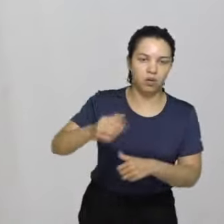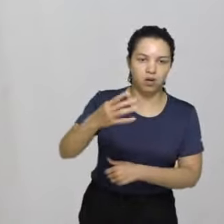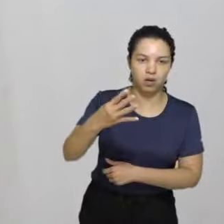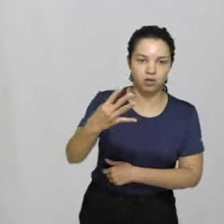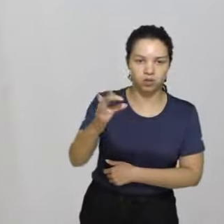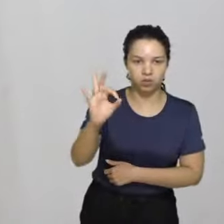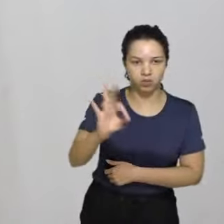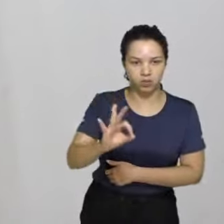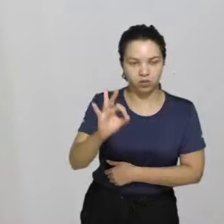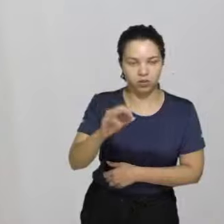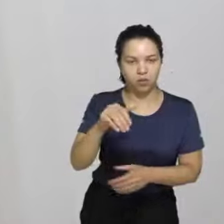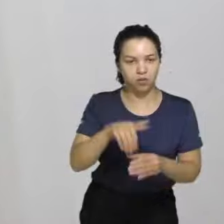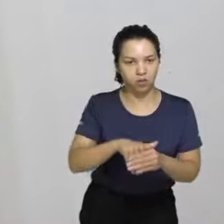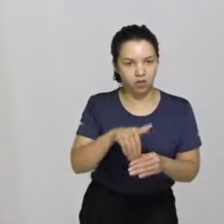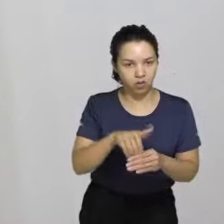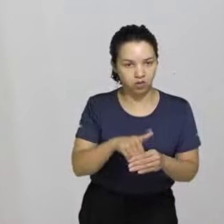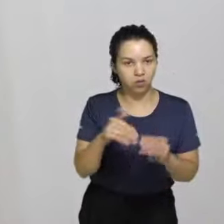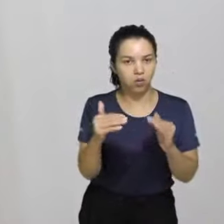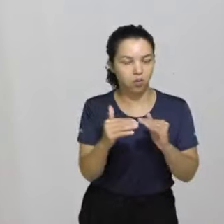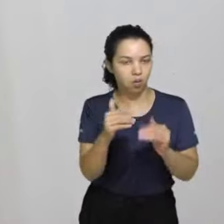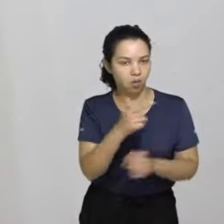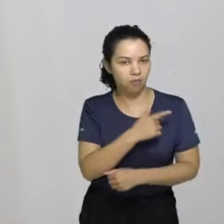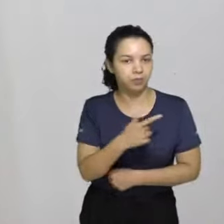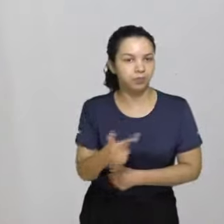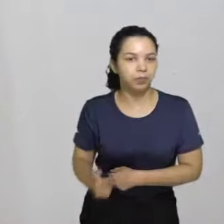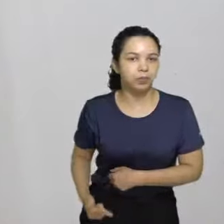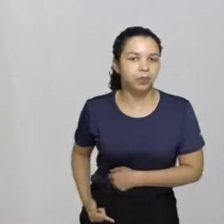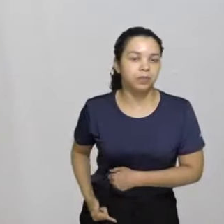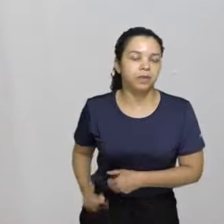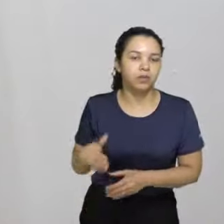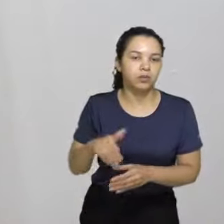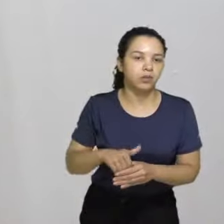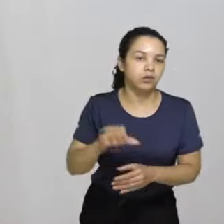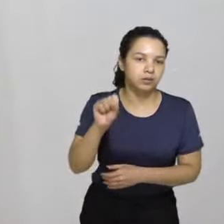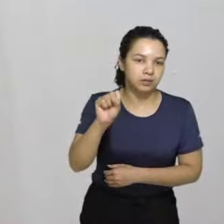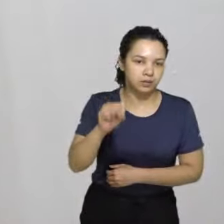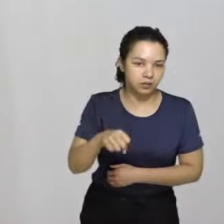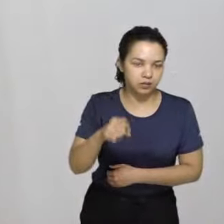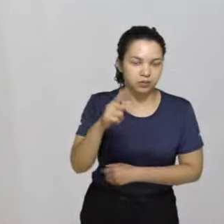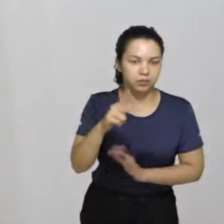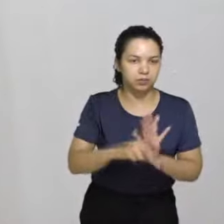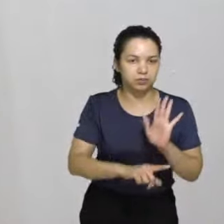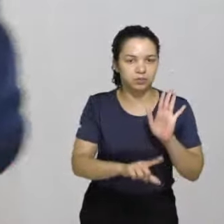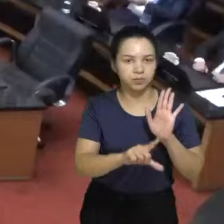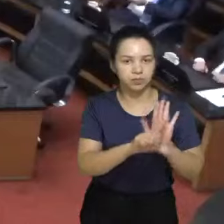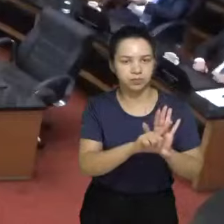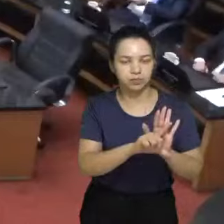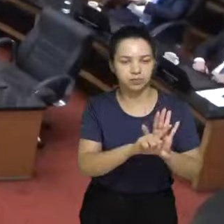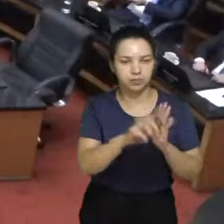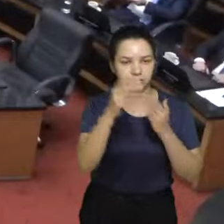vota com o governo e vota sim ao projeto de lei. Obrigado.